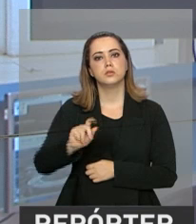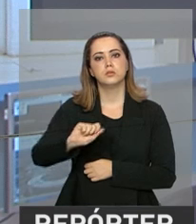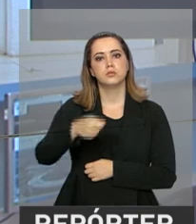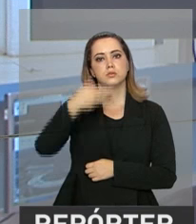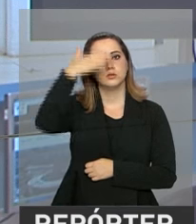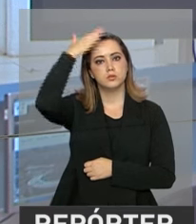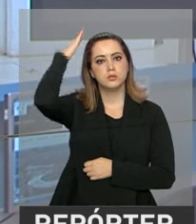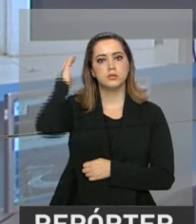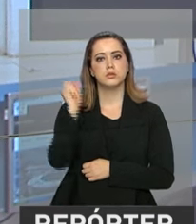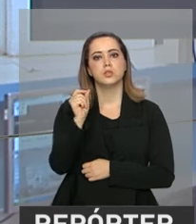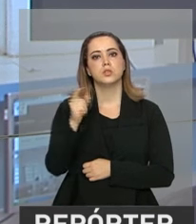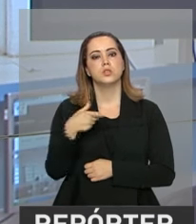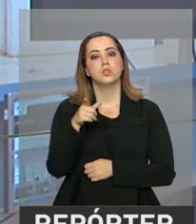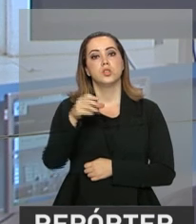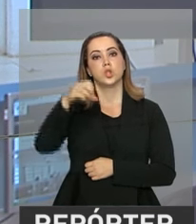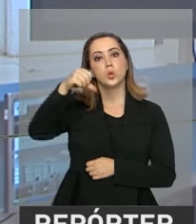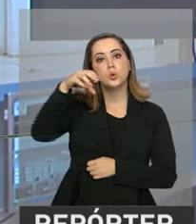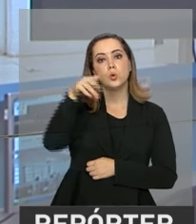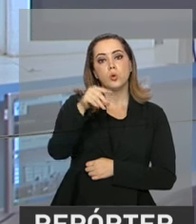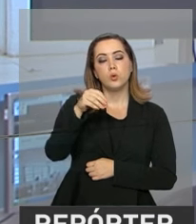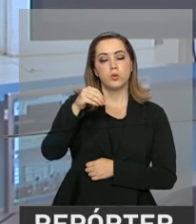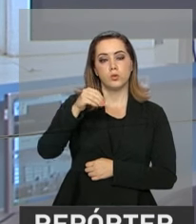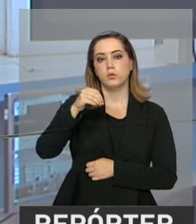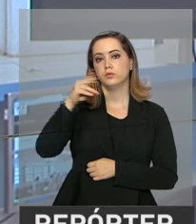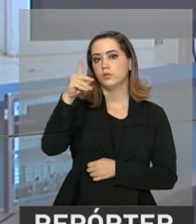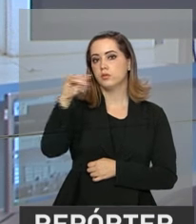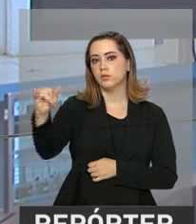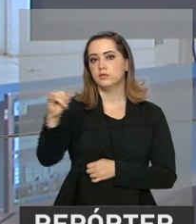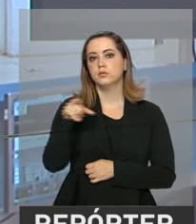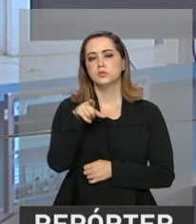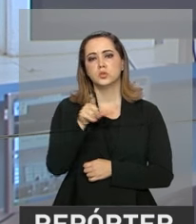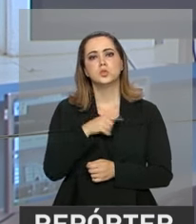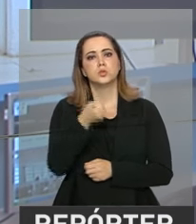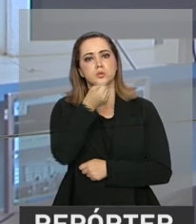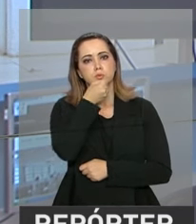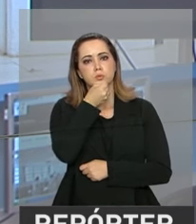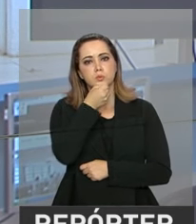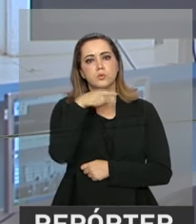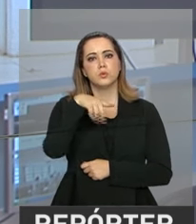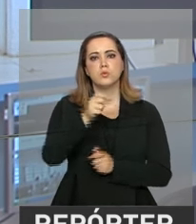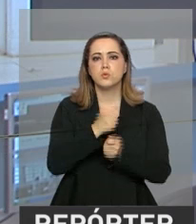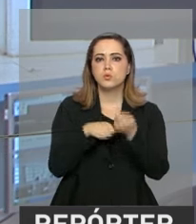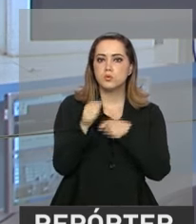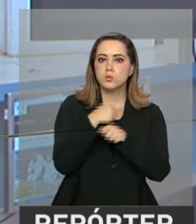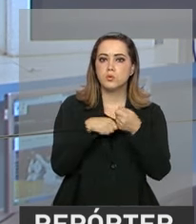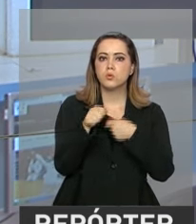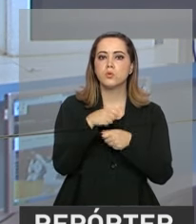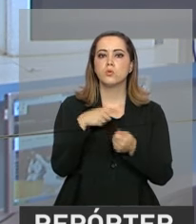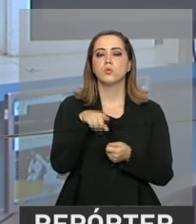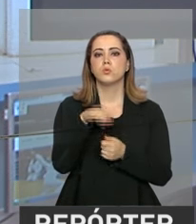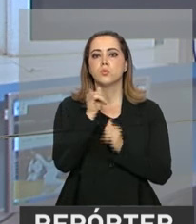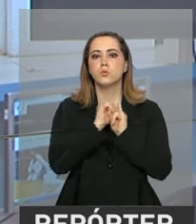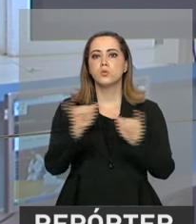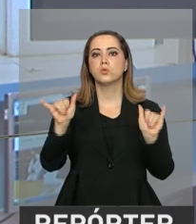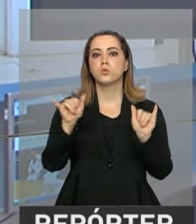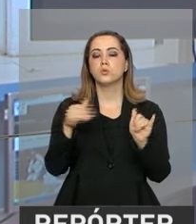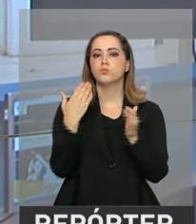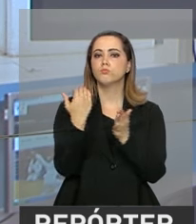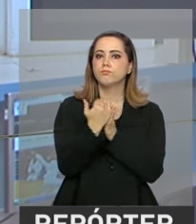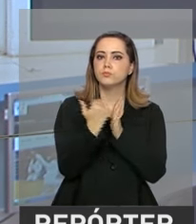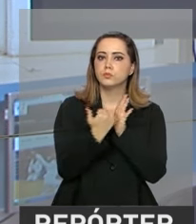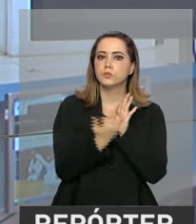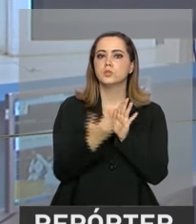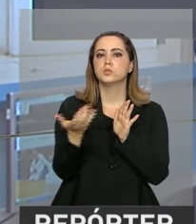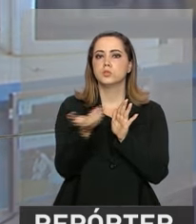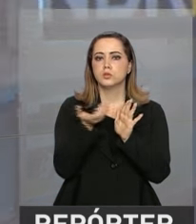em exercício, Michel Temer, completou 90 dias. Entrevista a um jornal especializado em economia, Temer anunciou medidas que pretende pôr